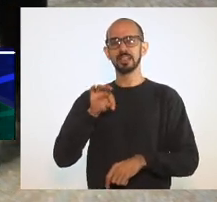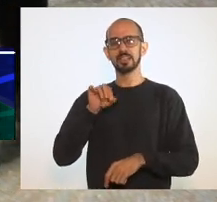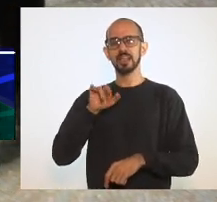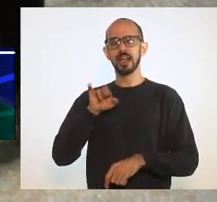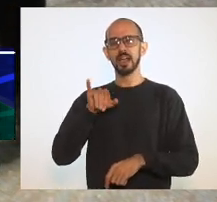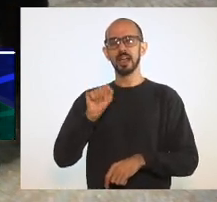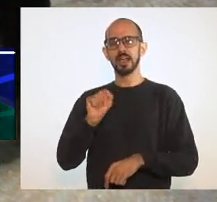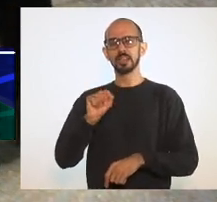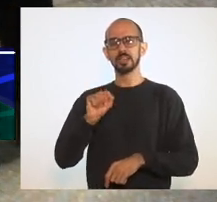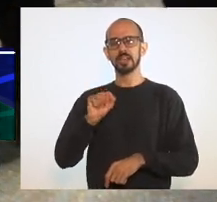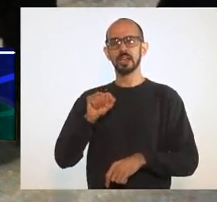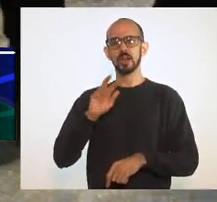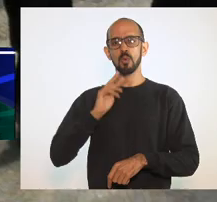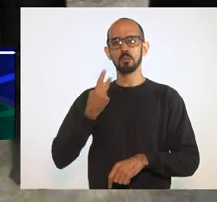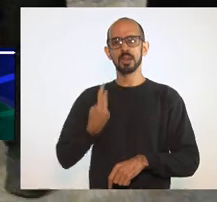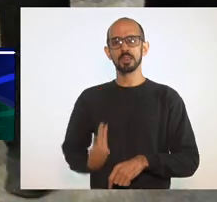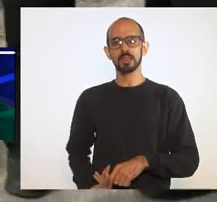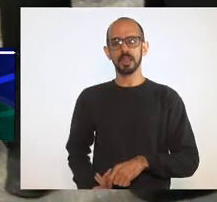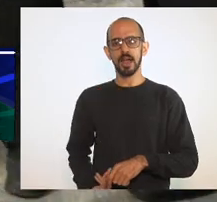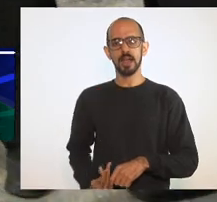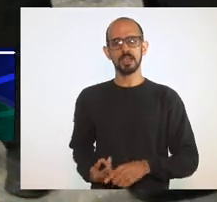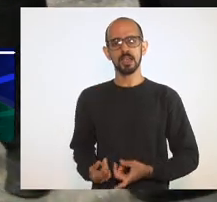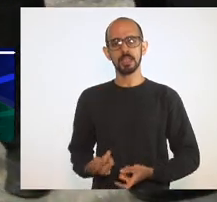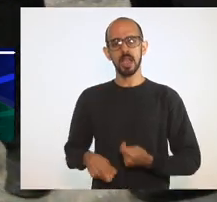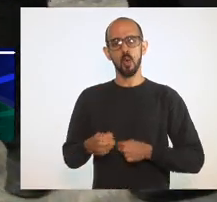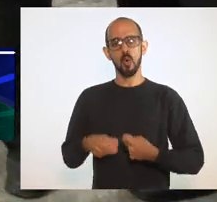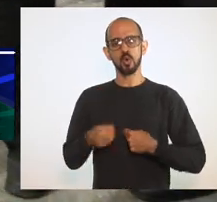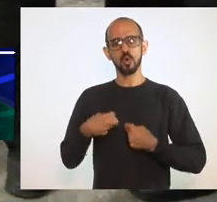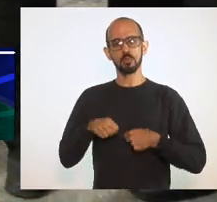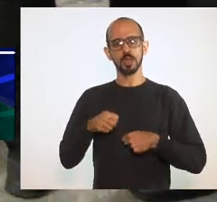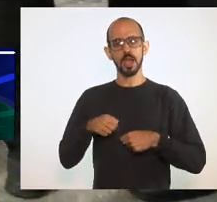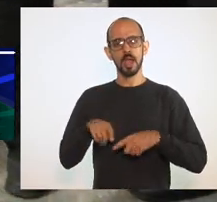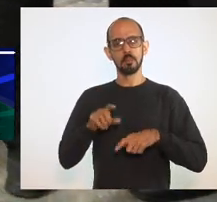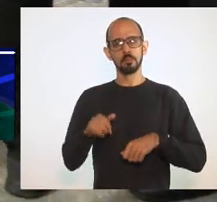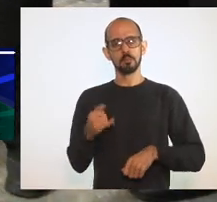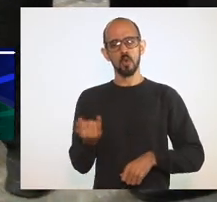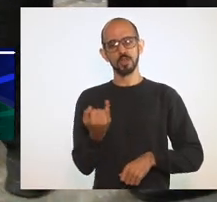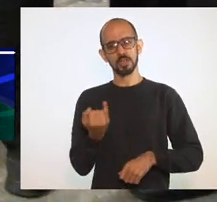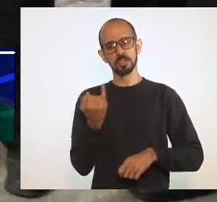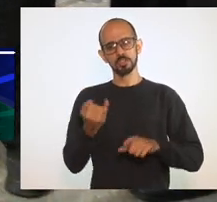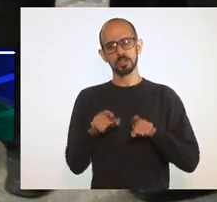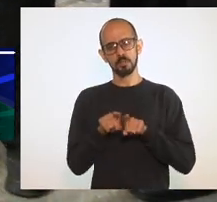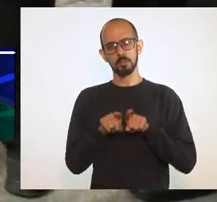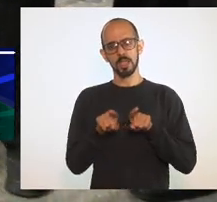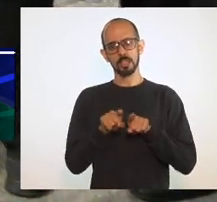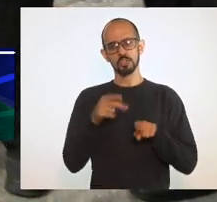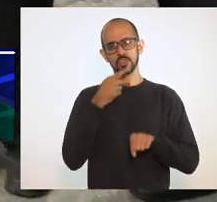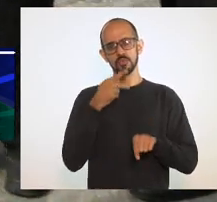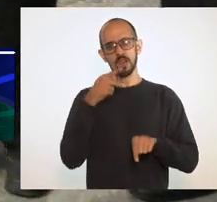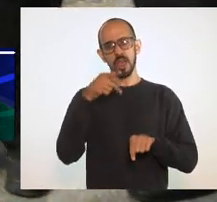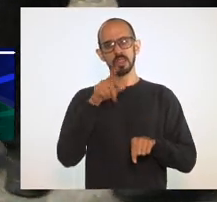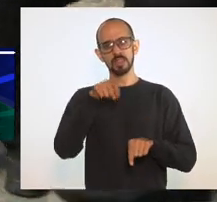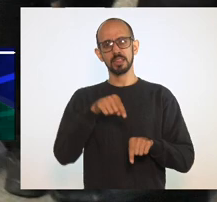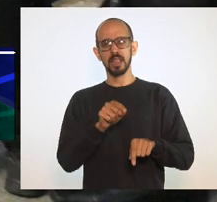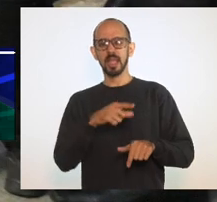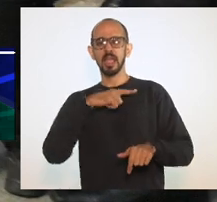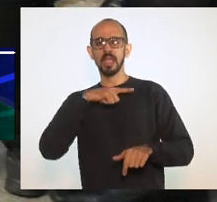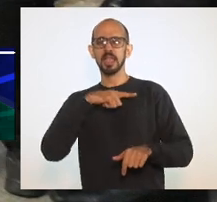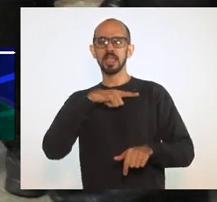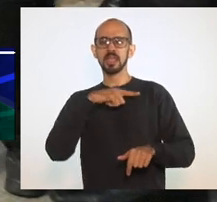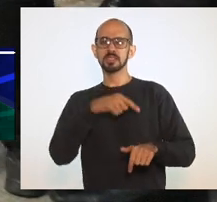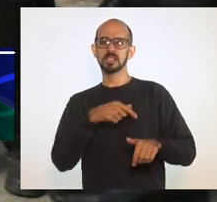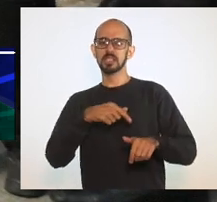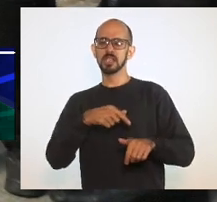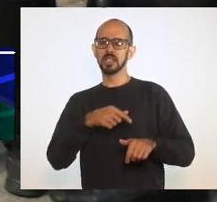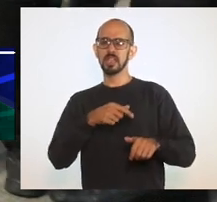econômica, mas que também, senhor presidente, é importante que aqui seja dito, sofre um processo de chantagem, seja pelo